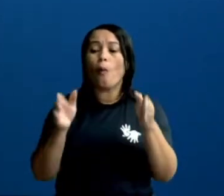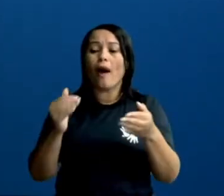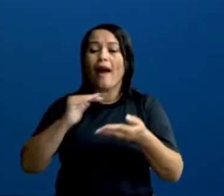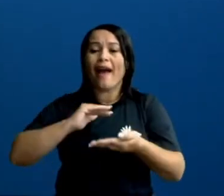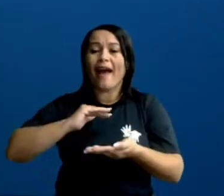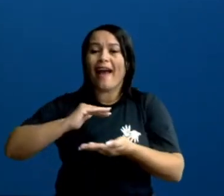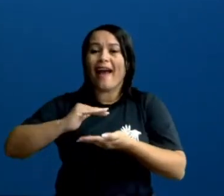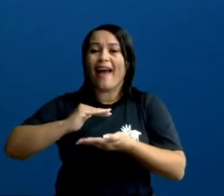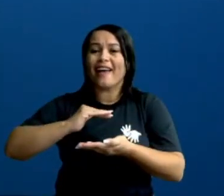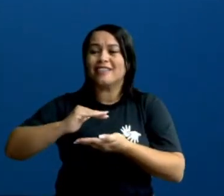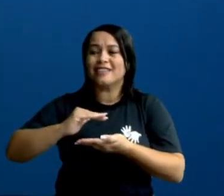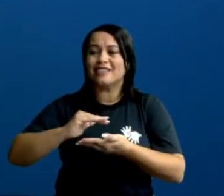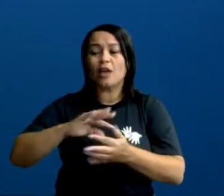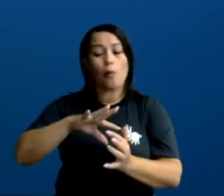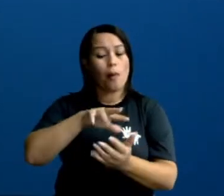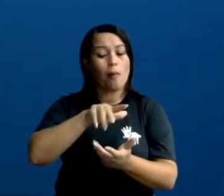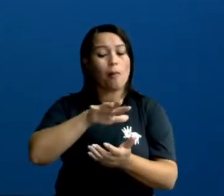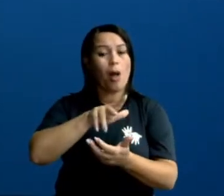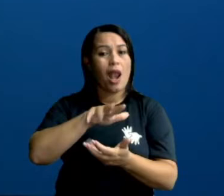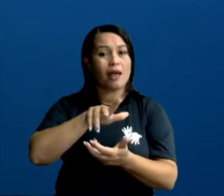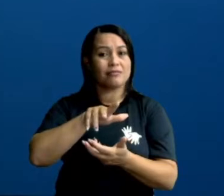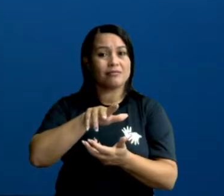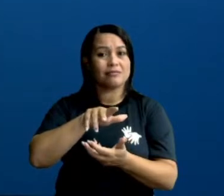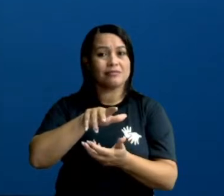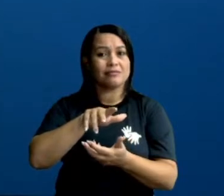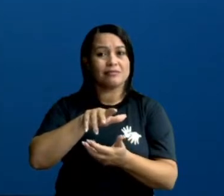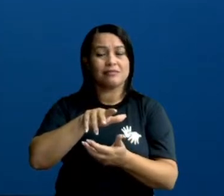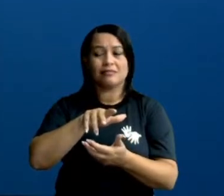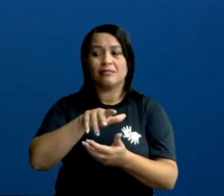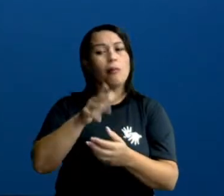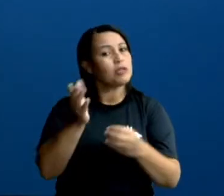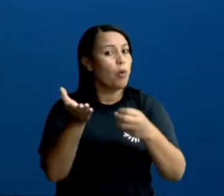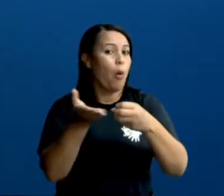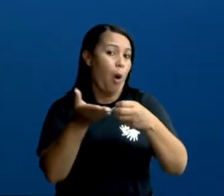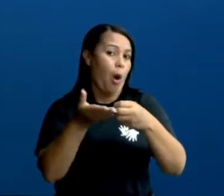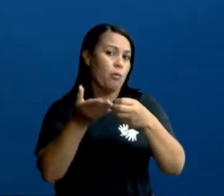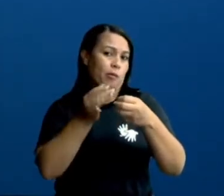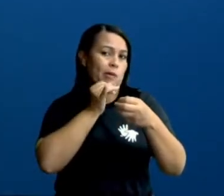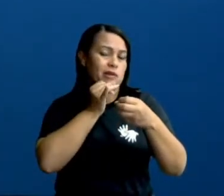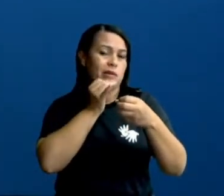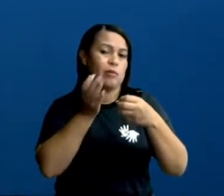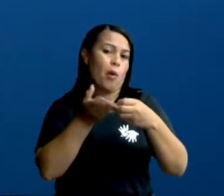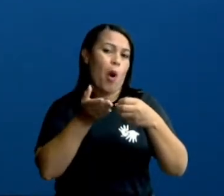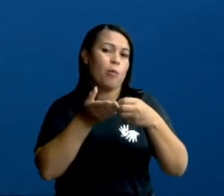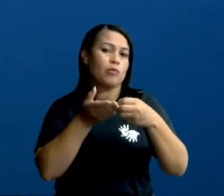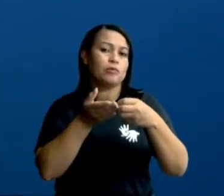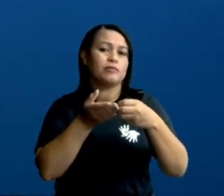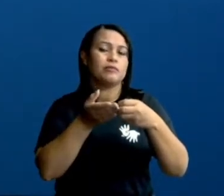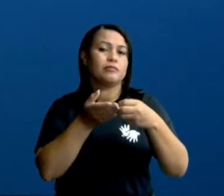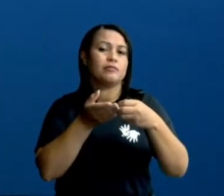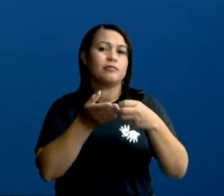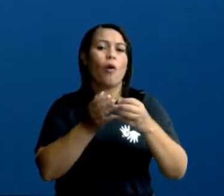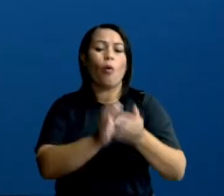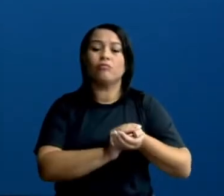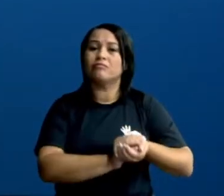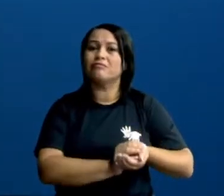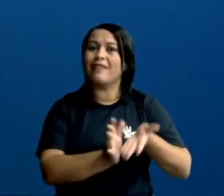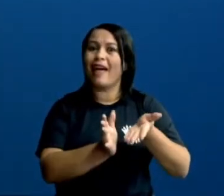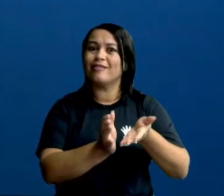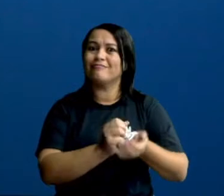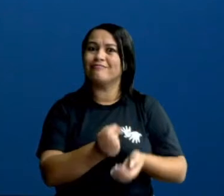caixinha, uma bola, um copo, por exemplo, ó, um